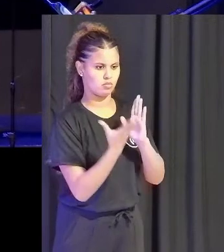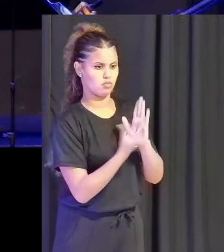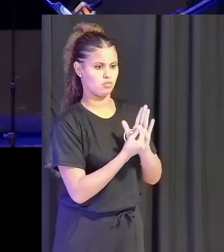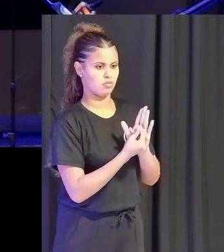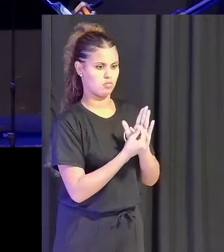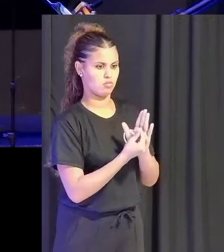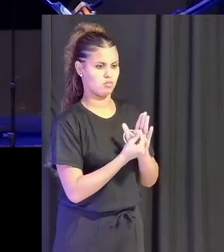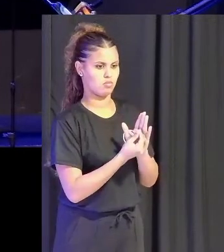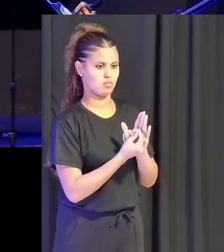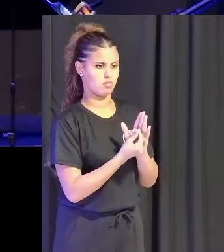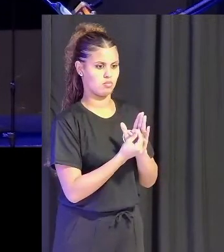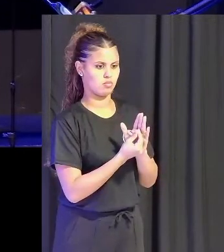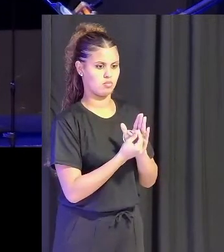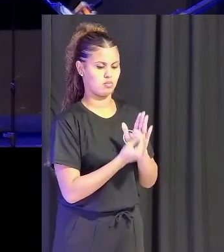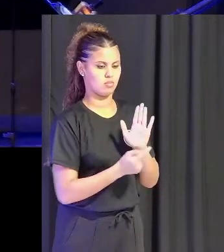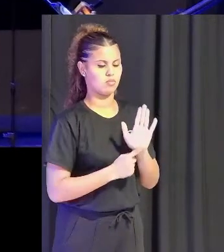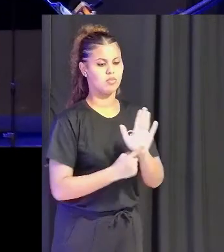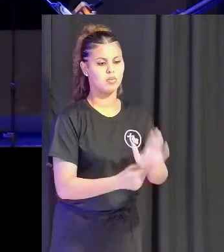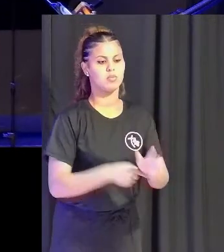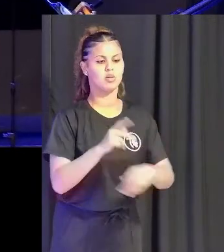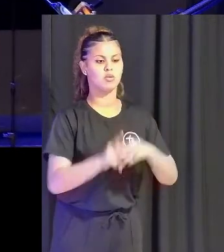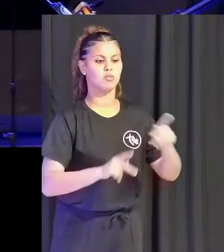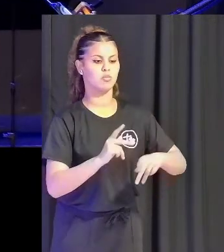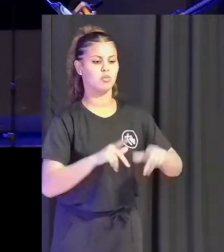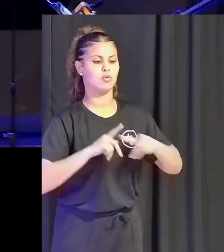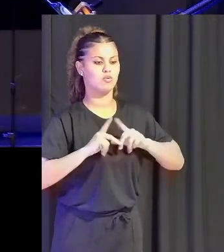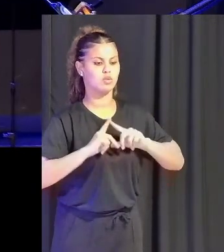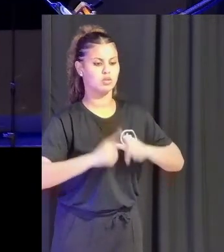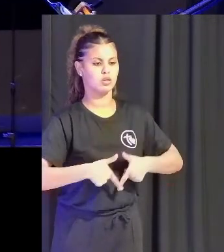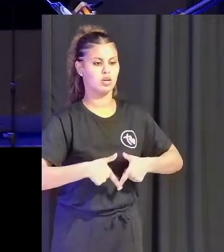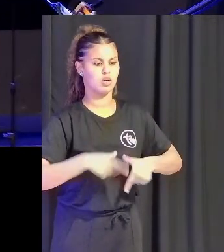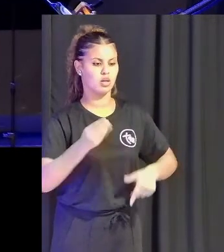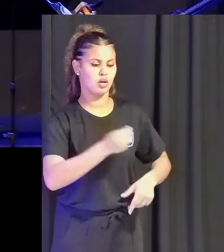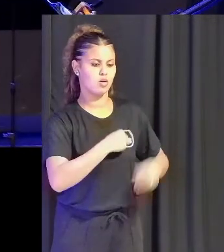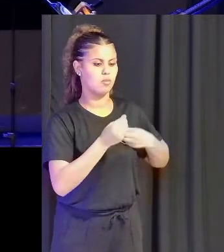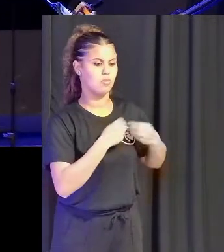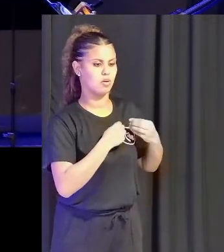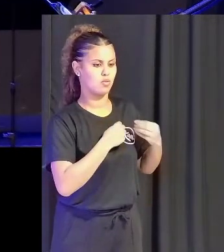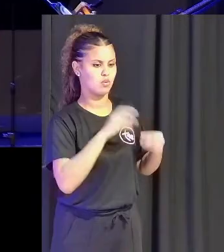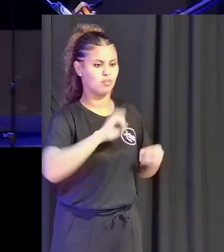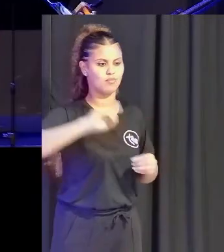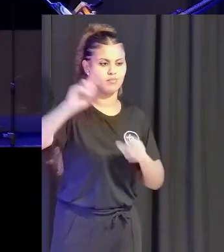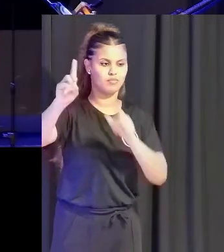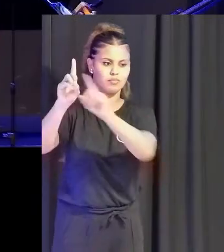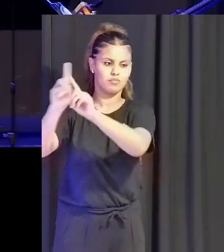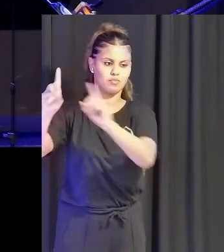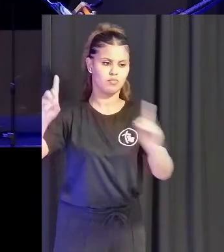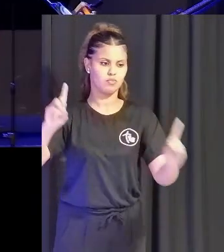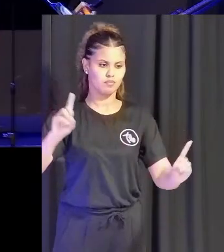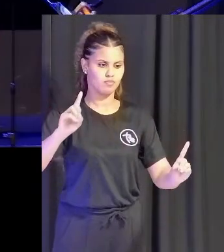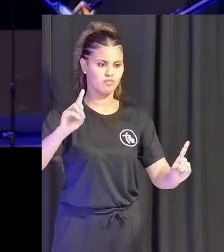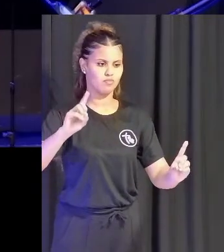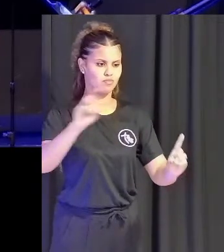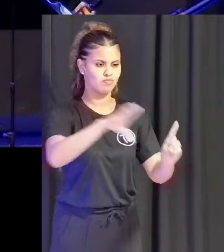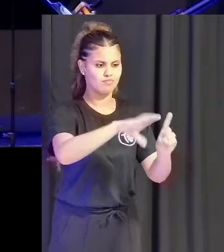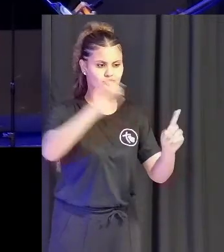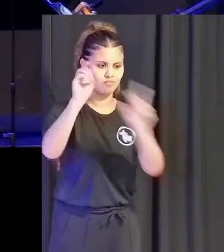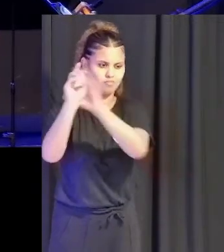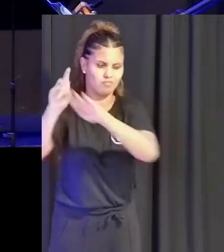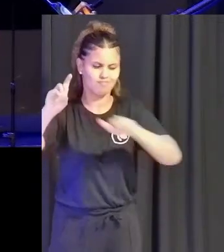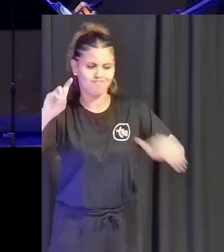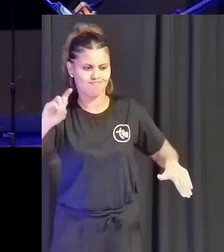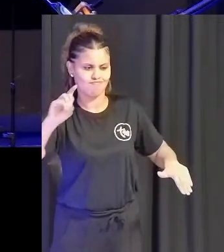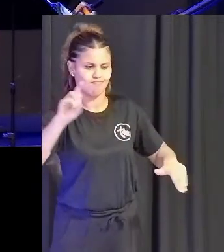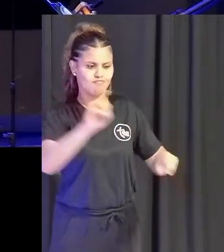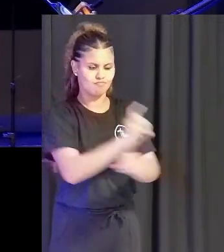de Israel pecou e afastou-se de Deus em várias vezes no deserto, mesmo com todo o cuidado que Deus teve